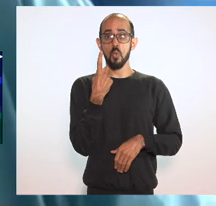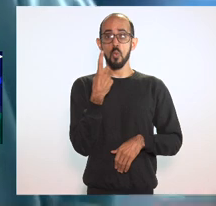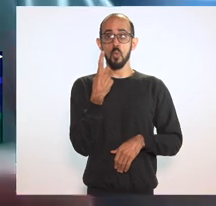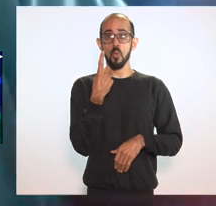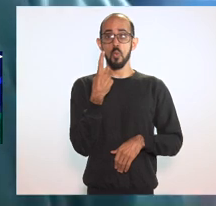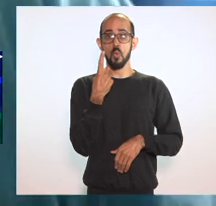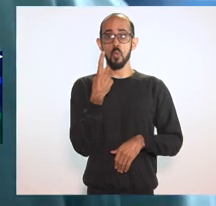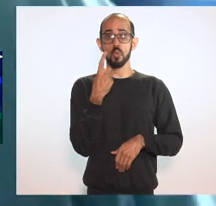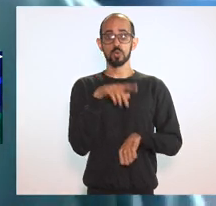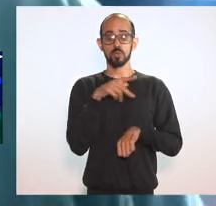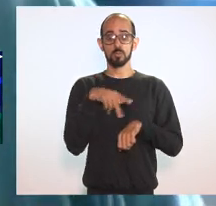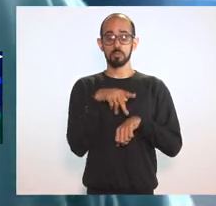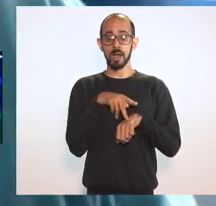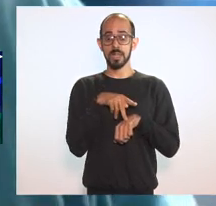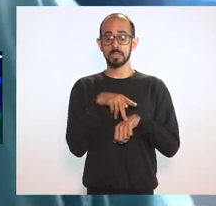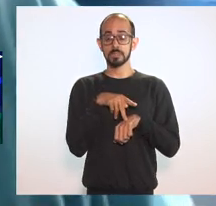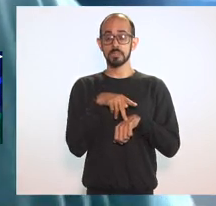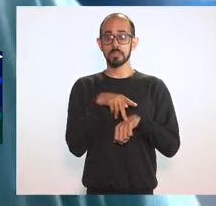e